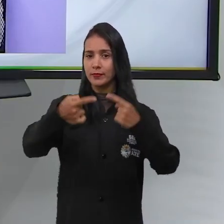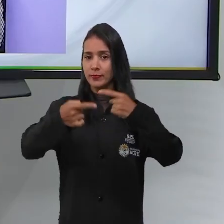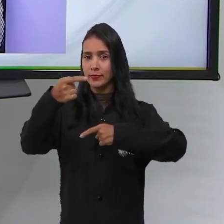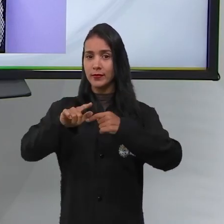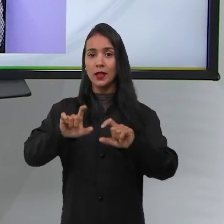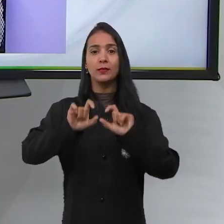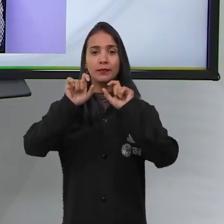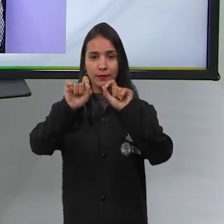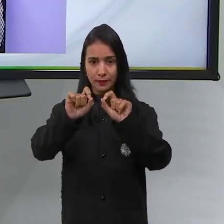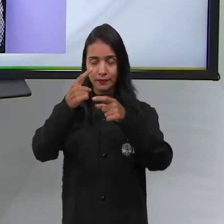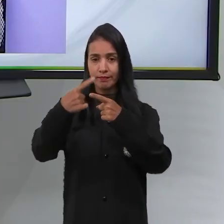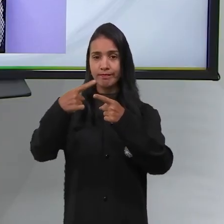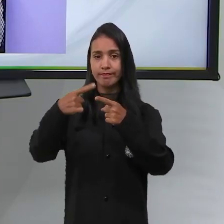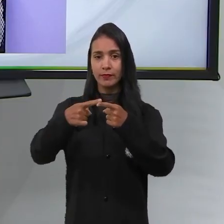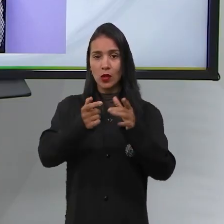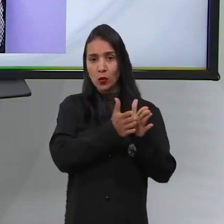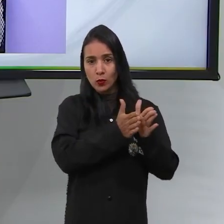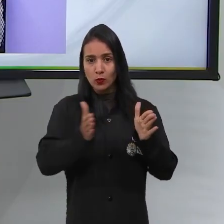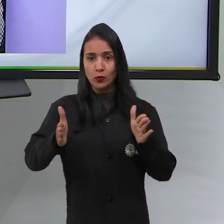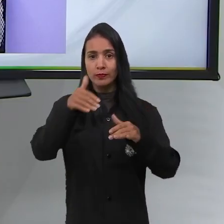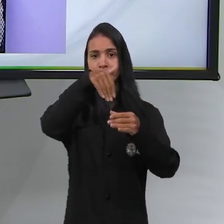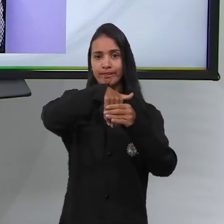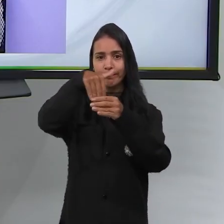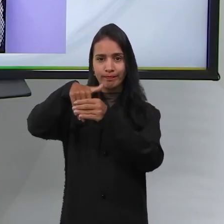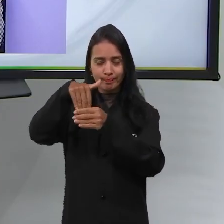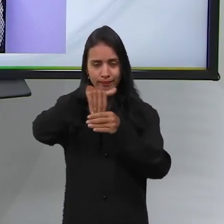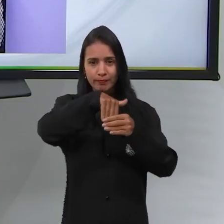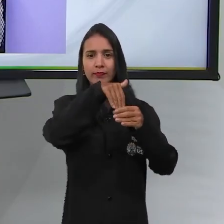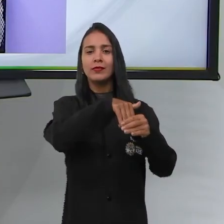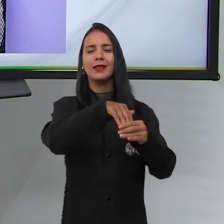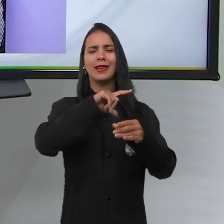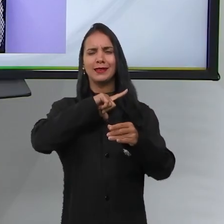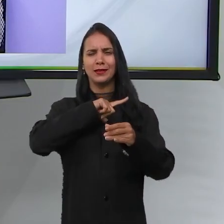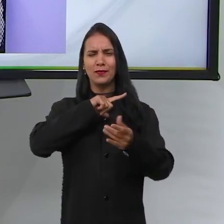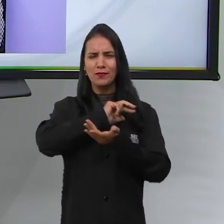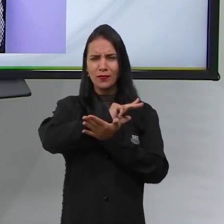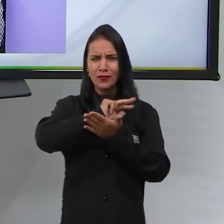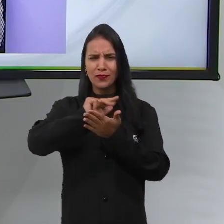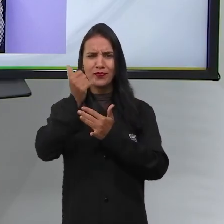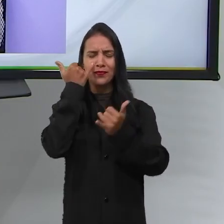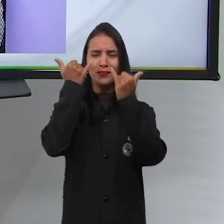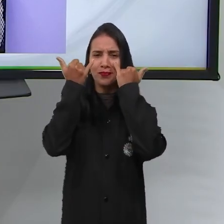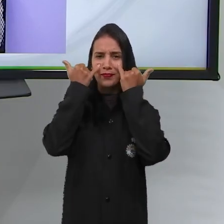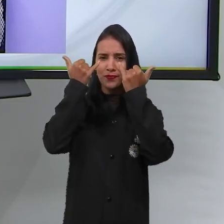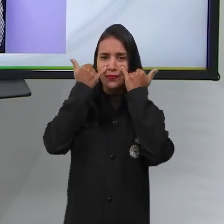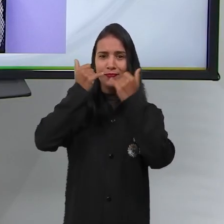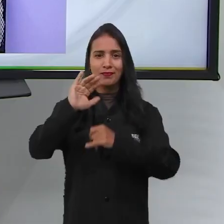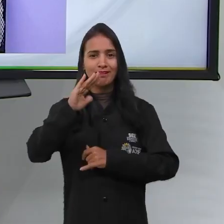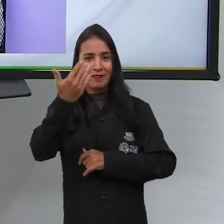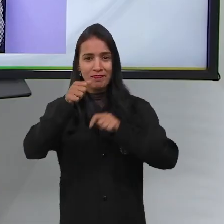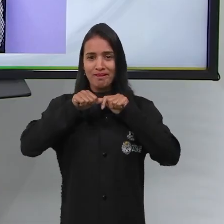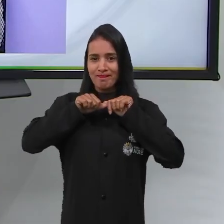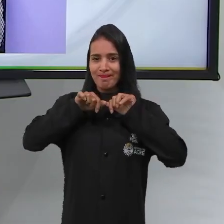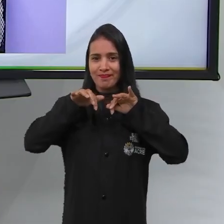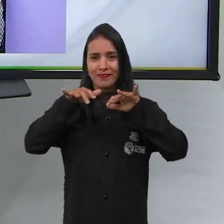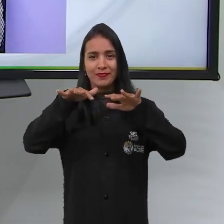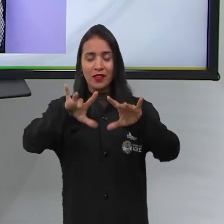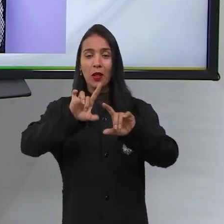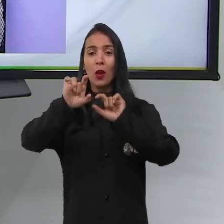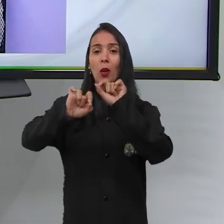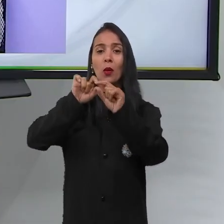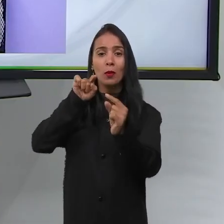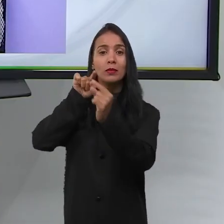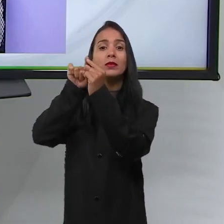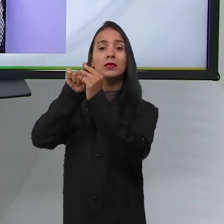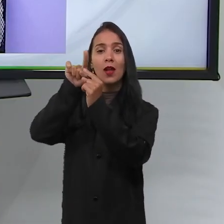fake news em períodos eleitorais, que várias notícias falsas são disseminadas para prejudicar